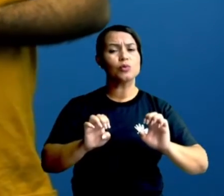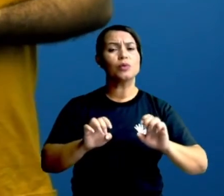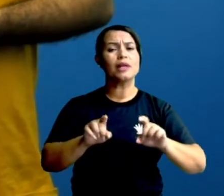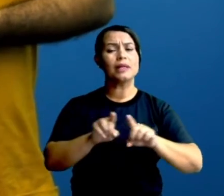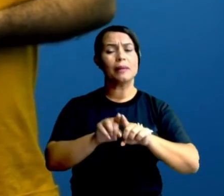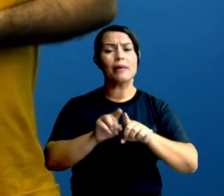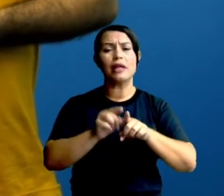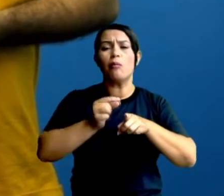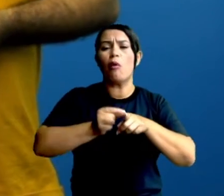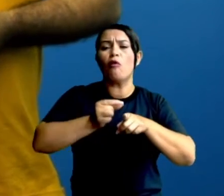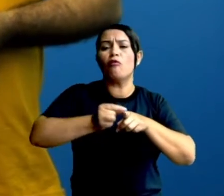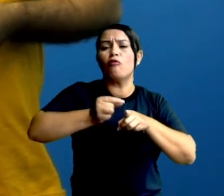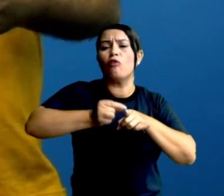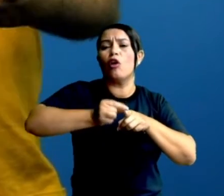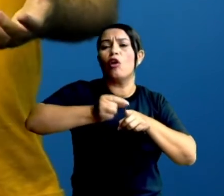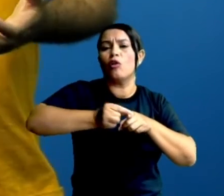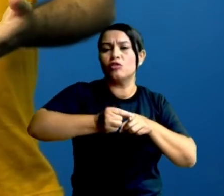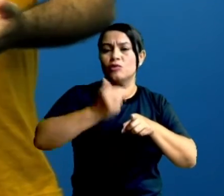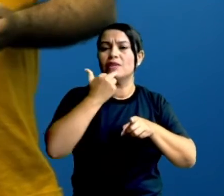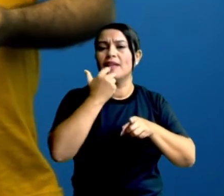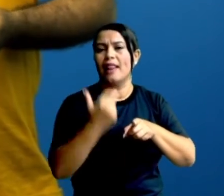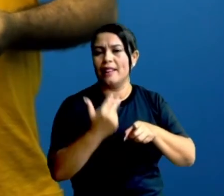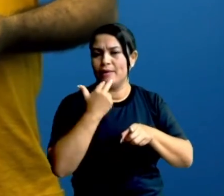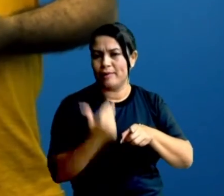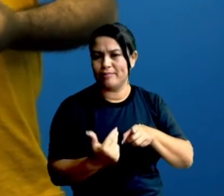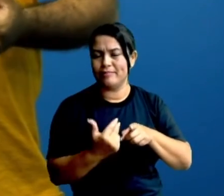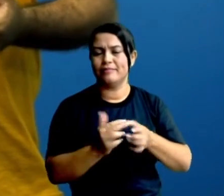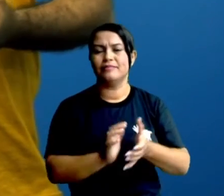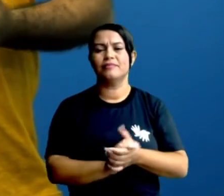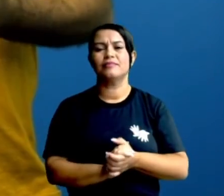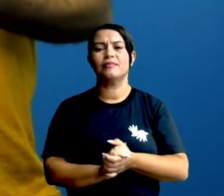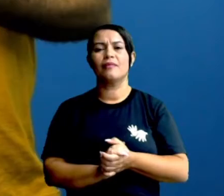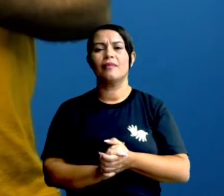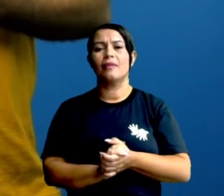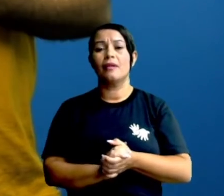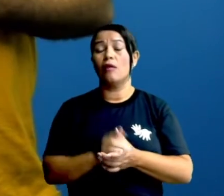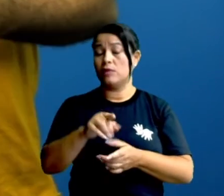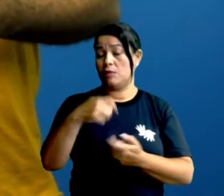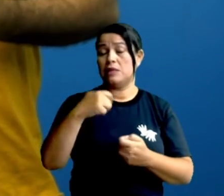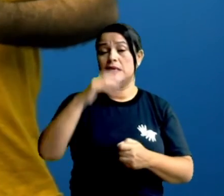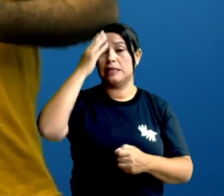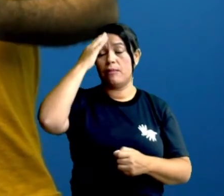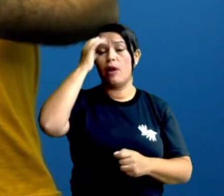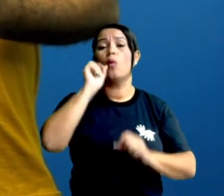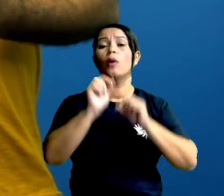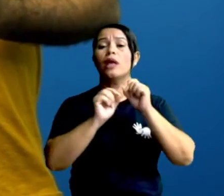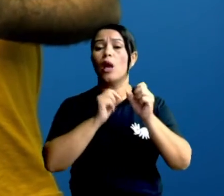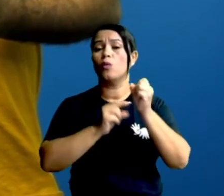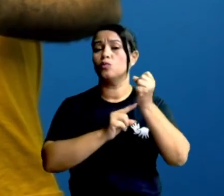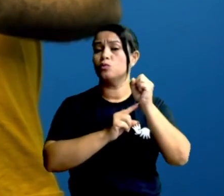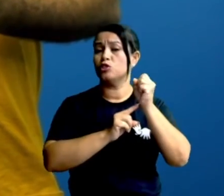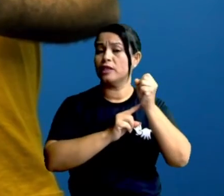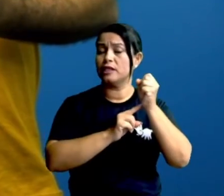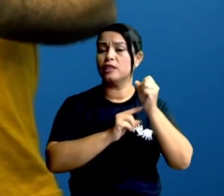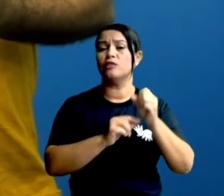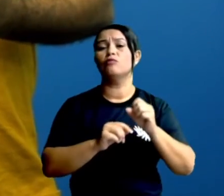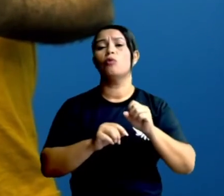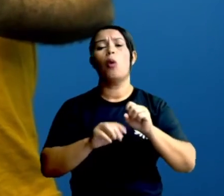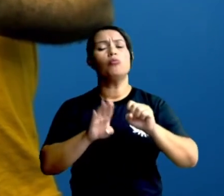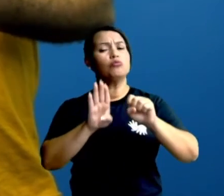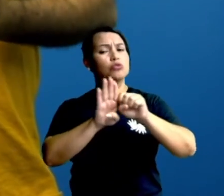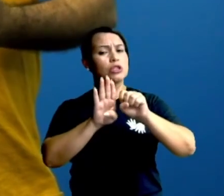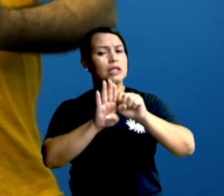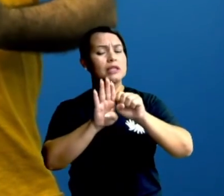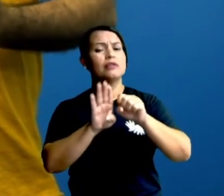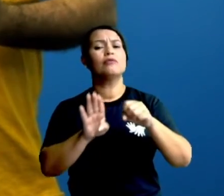morfológico da língua. Você precisa saber o que é um substantivo, não é? Você precisa saber